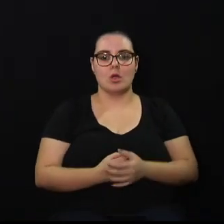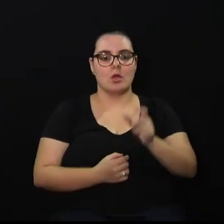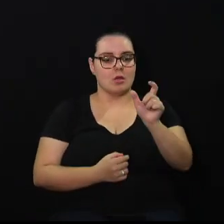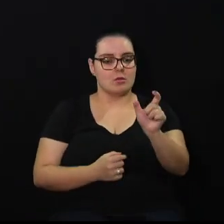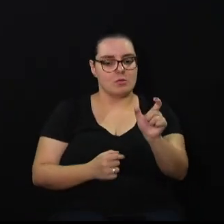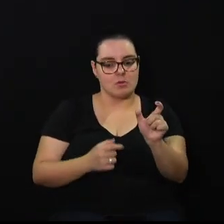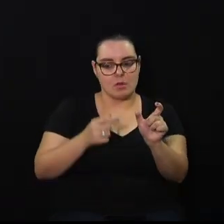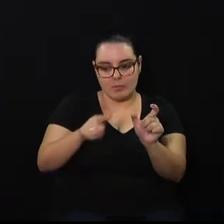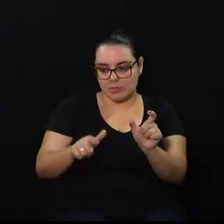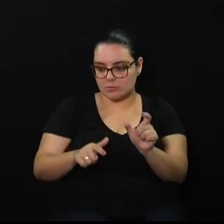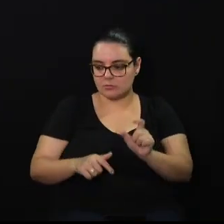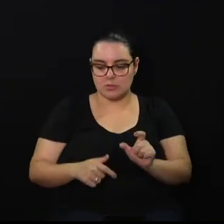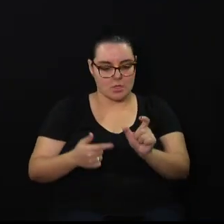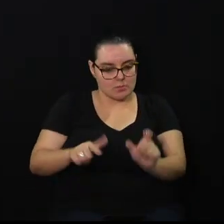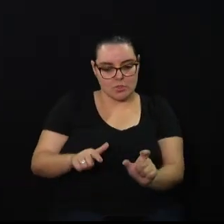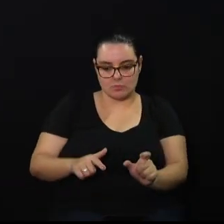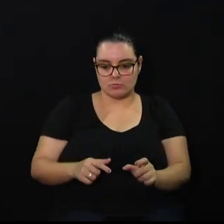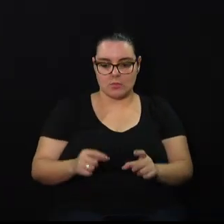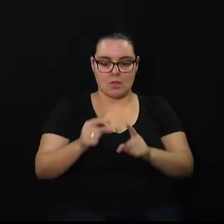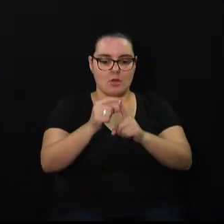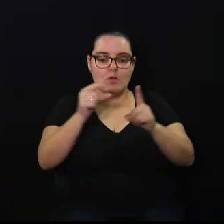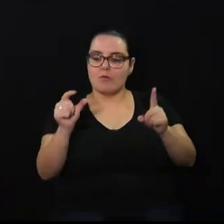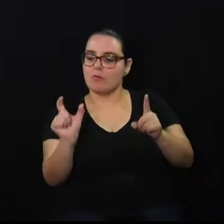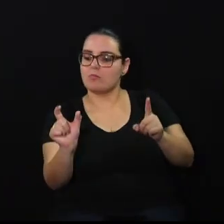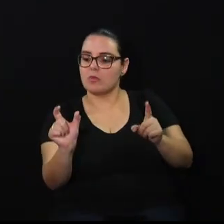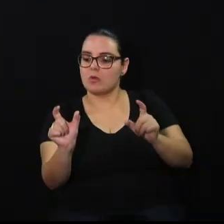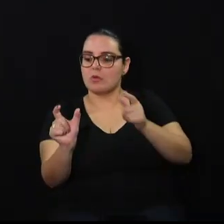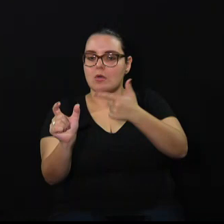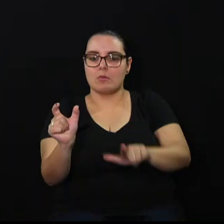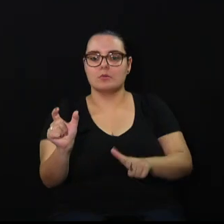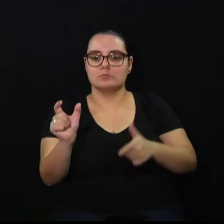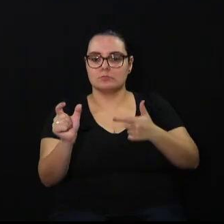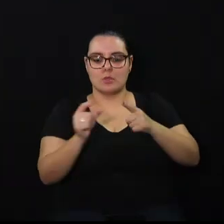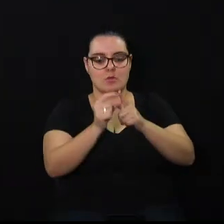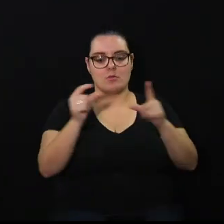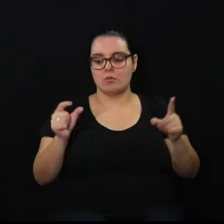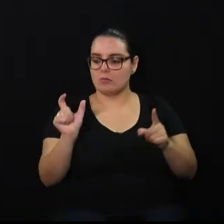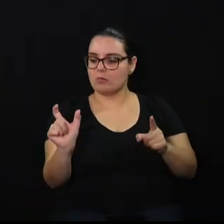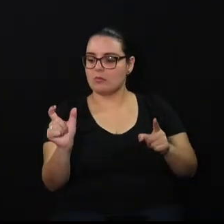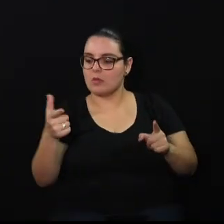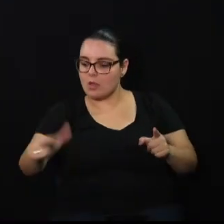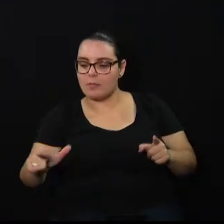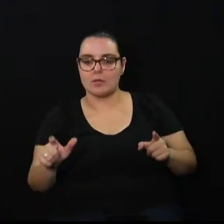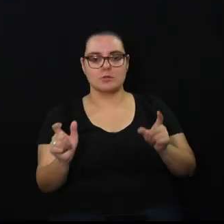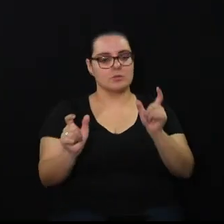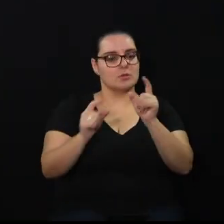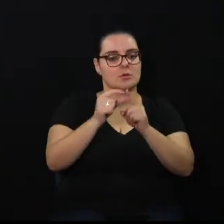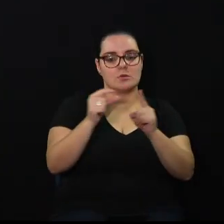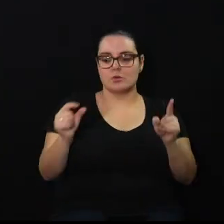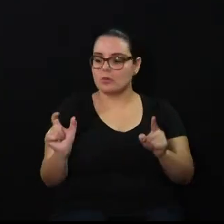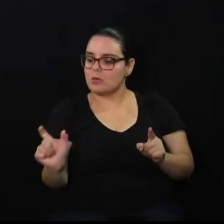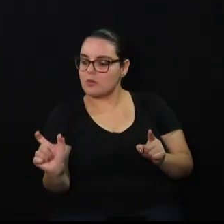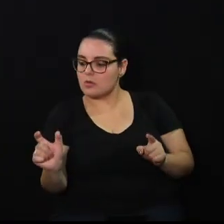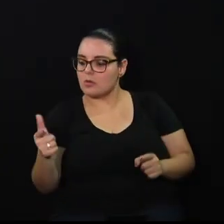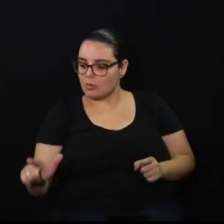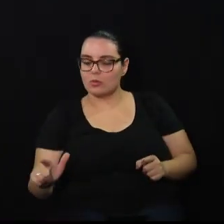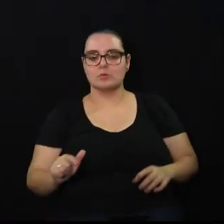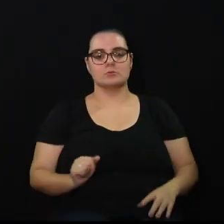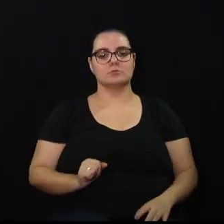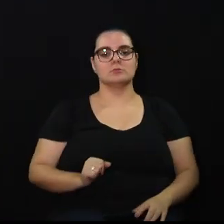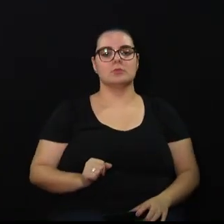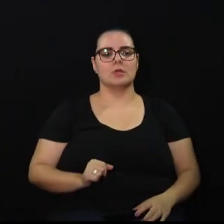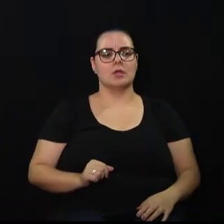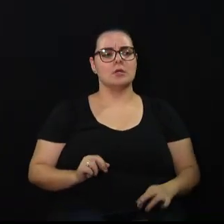principalmente as últimas palavras então ele começa a observar né que tem algo dentro desses pacientes que os